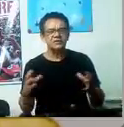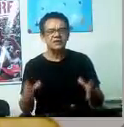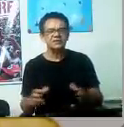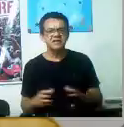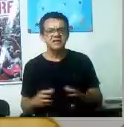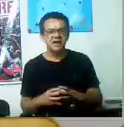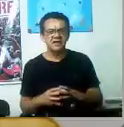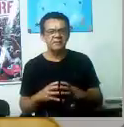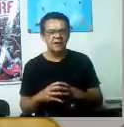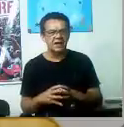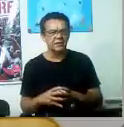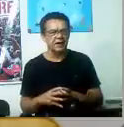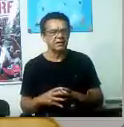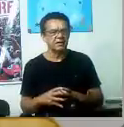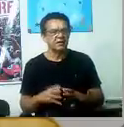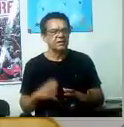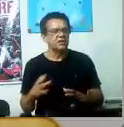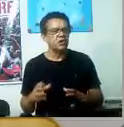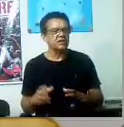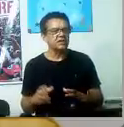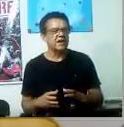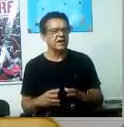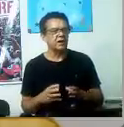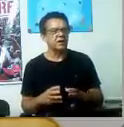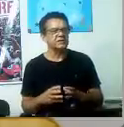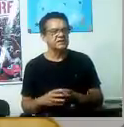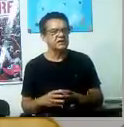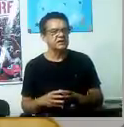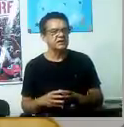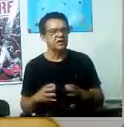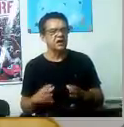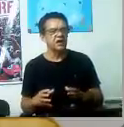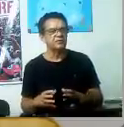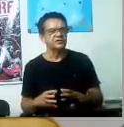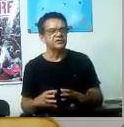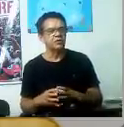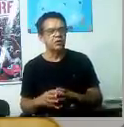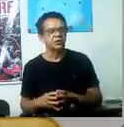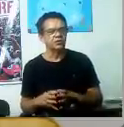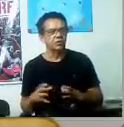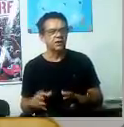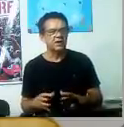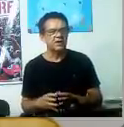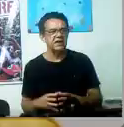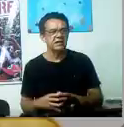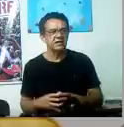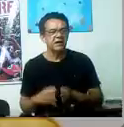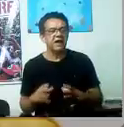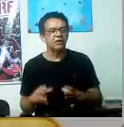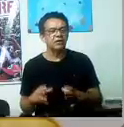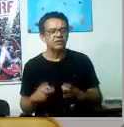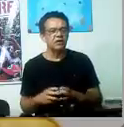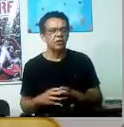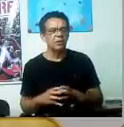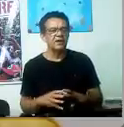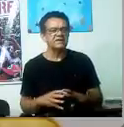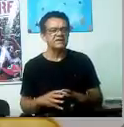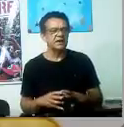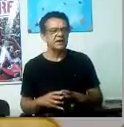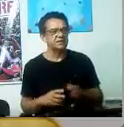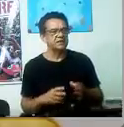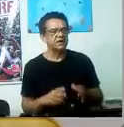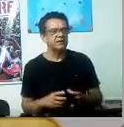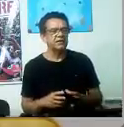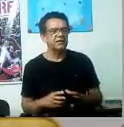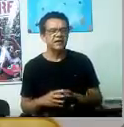Tiago Santos Aguiar de Padua e José Rocine Campos de Couto Correia Acusam o